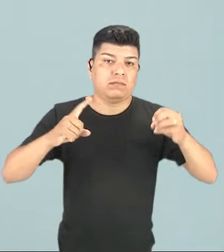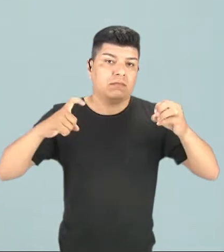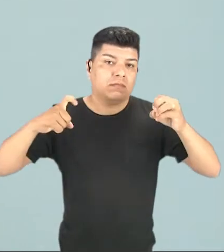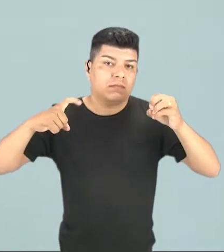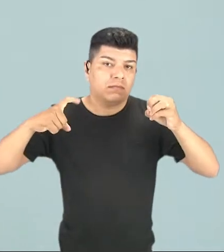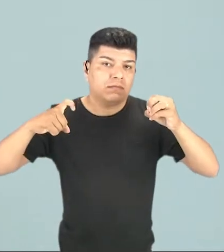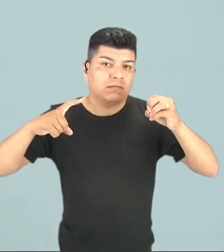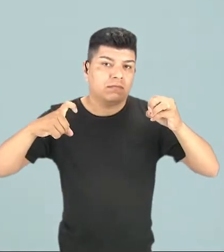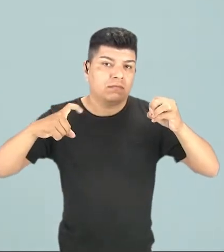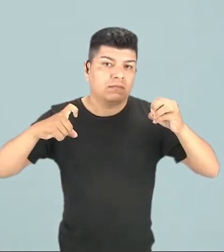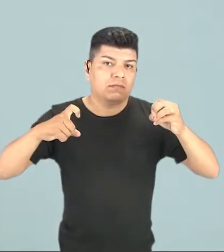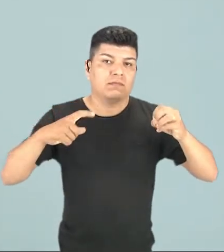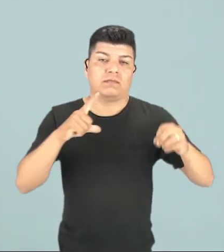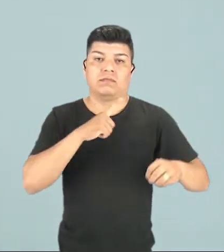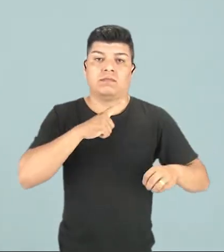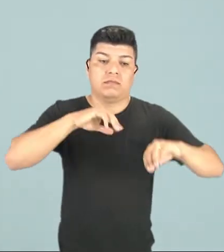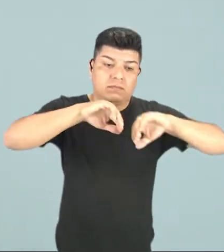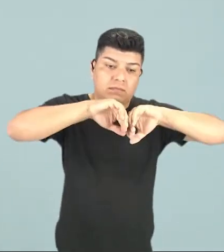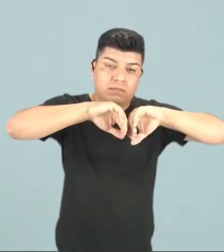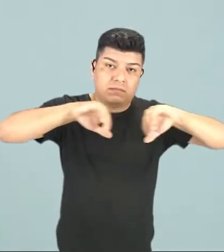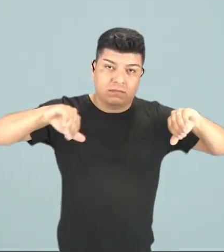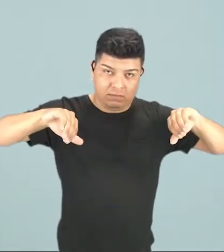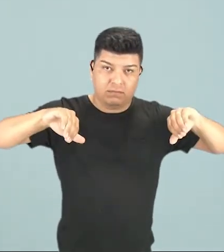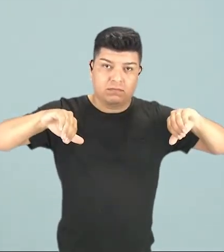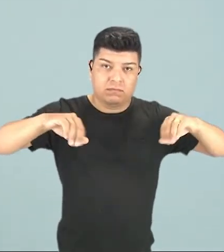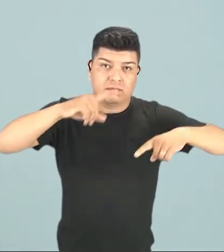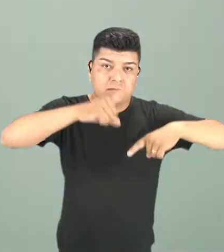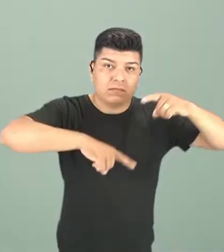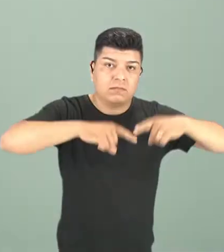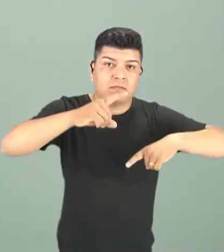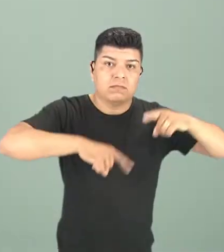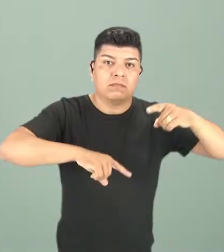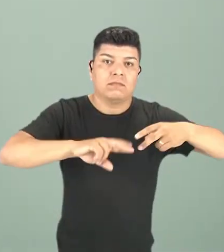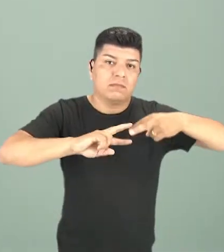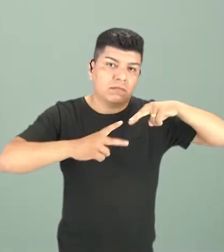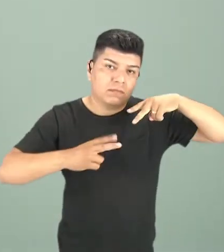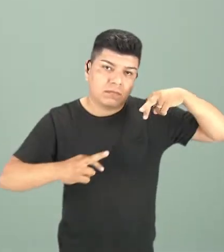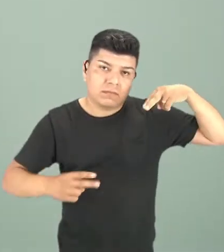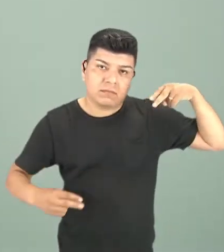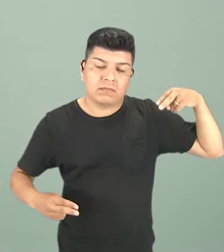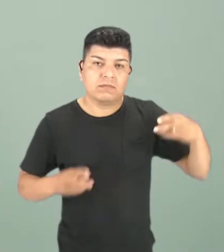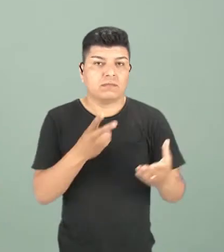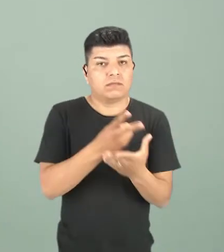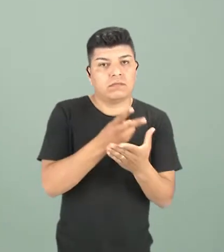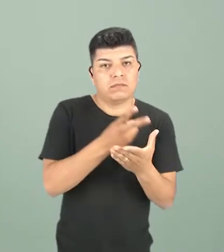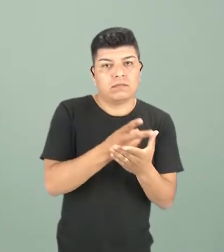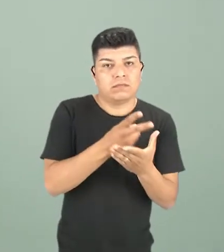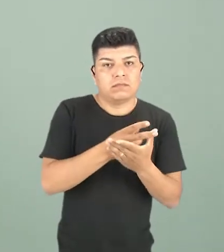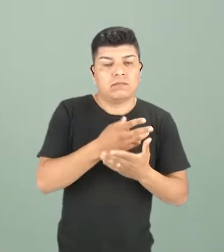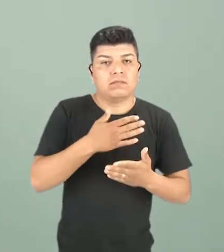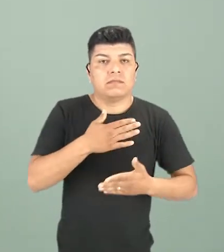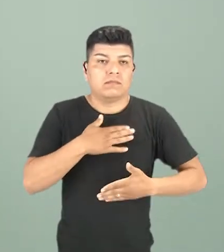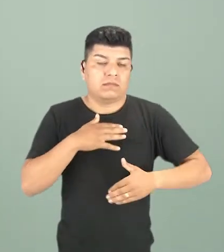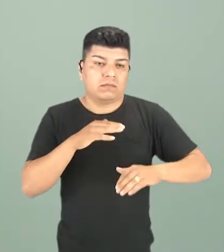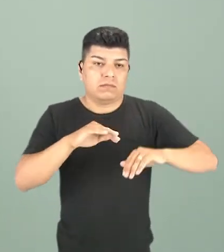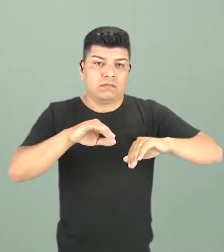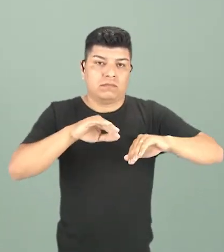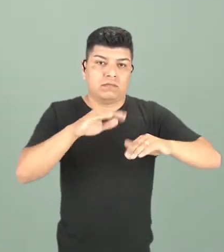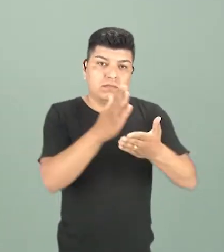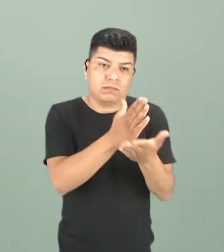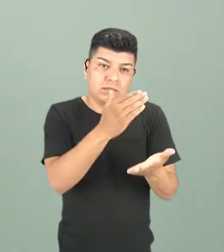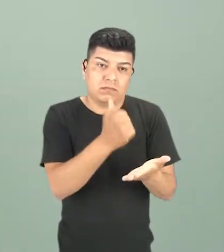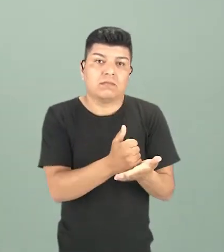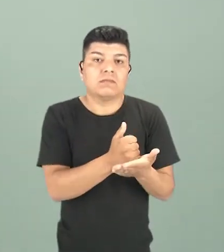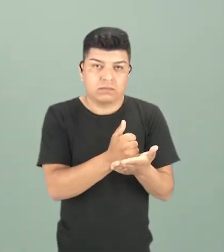toda vez que um organismo vai se reproduzir de forma sexuada, que a gente tem um cruzamento dos gametas, a gente tem uma